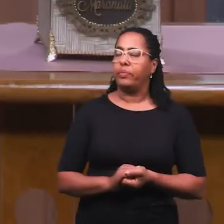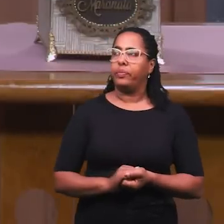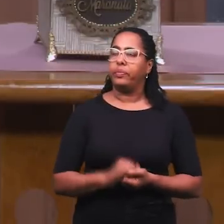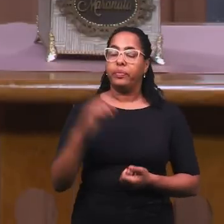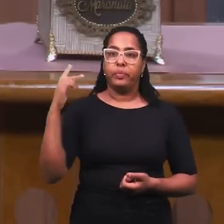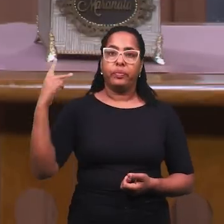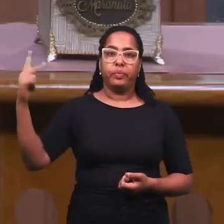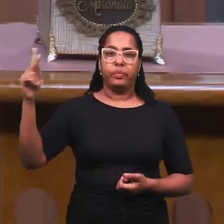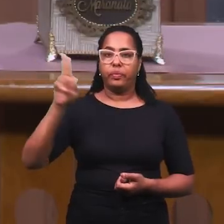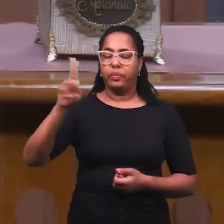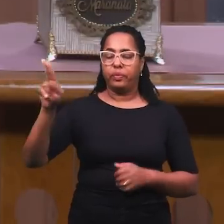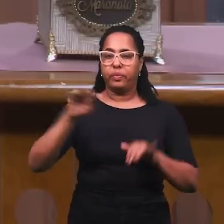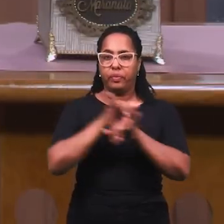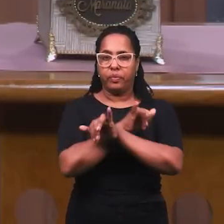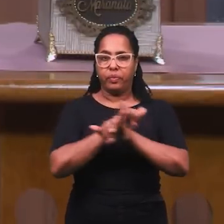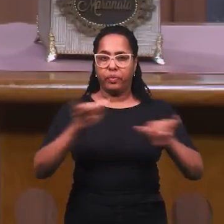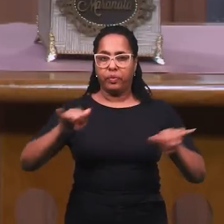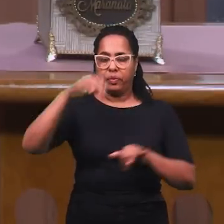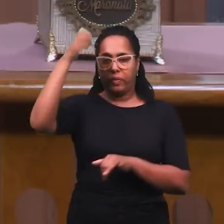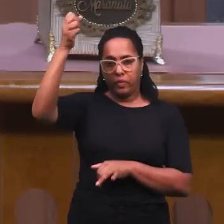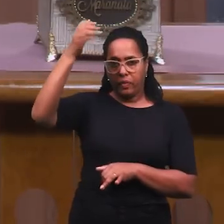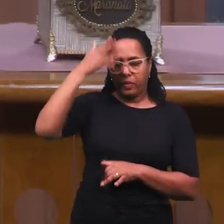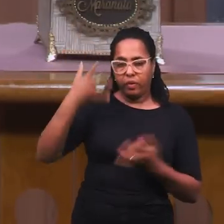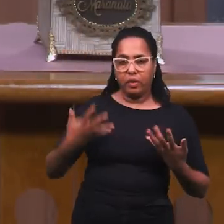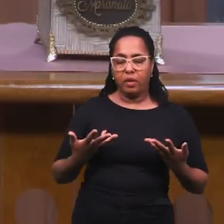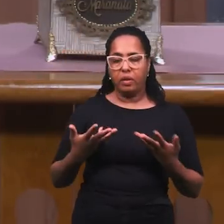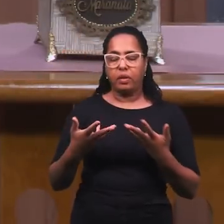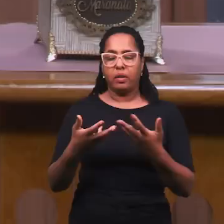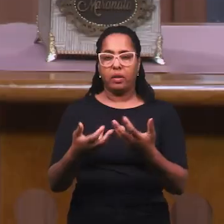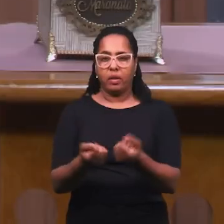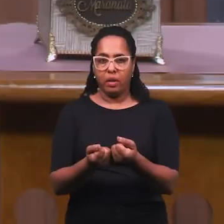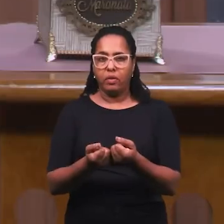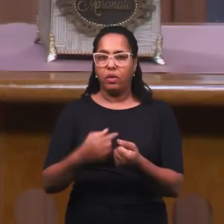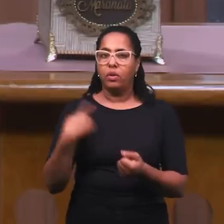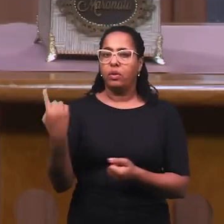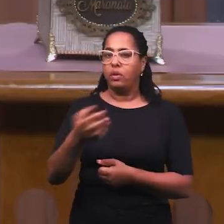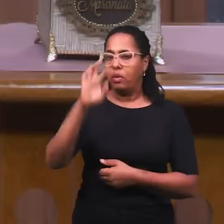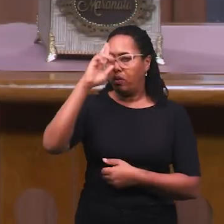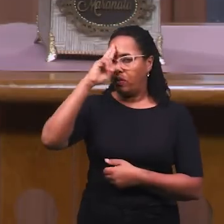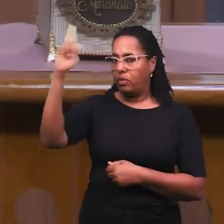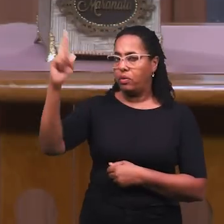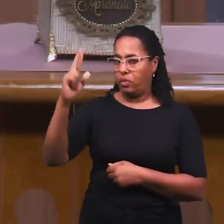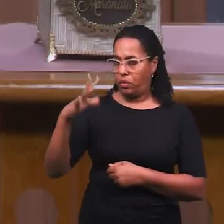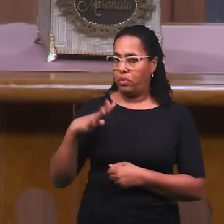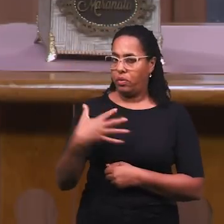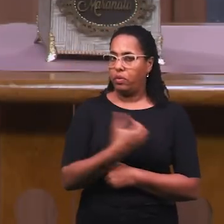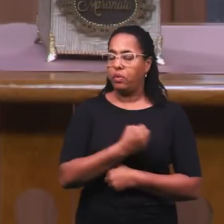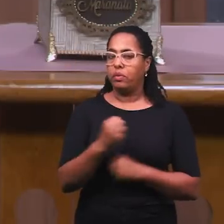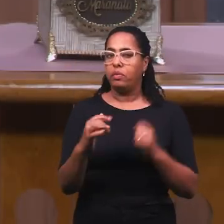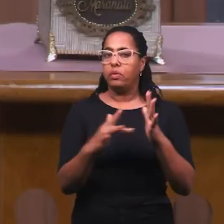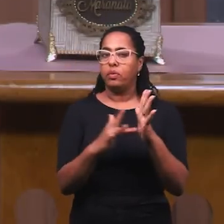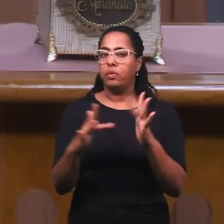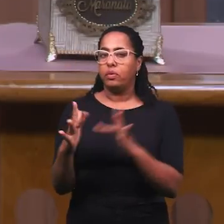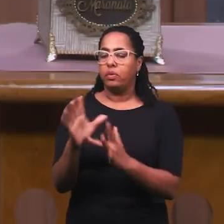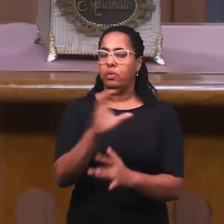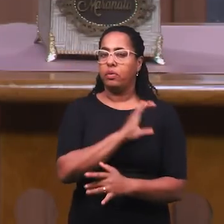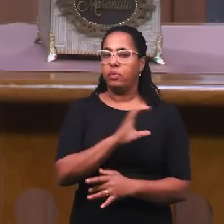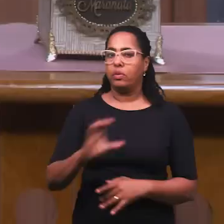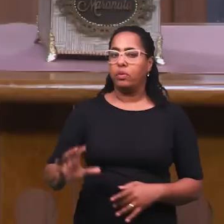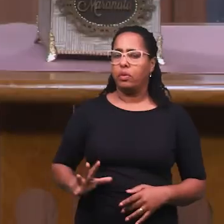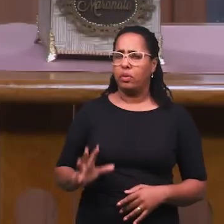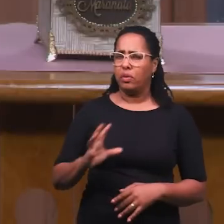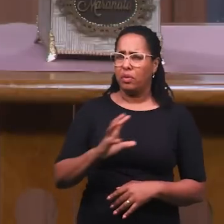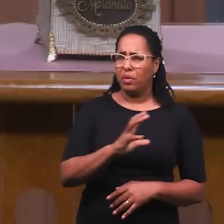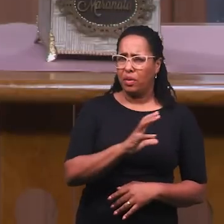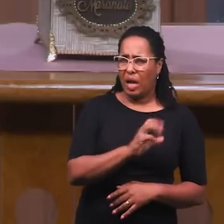altar. E em teu nome dizemos que a graça maravilhosa do nosso Senhor e Salvador Jesus